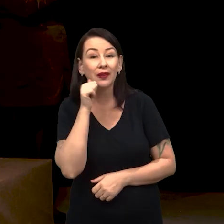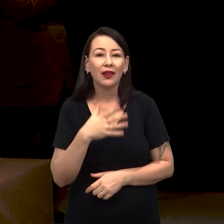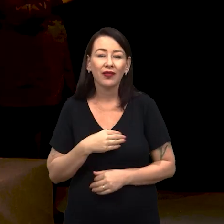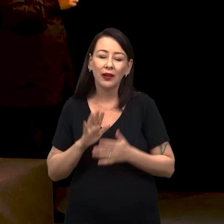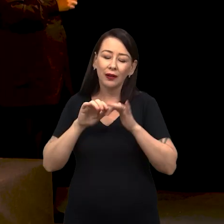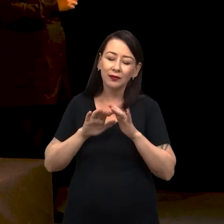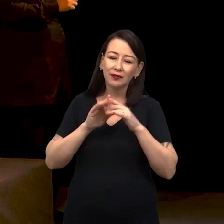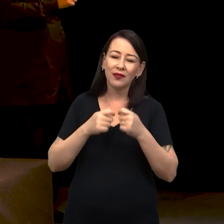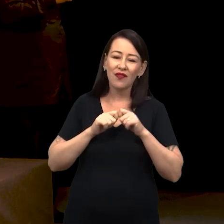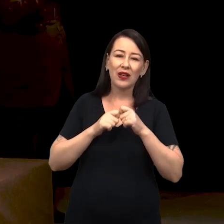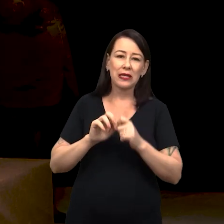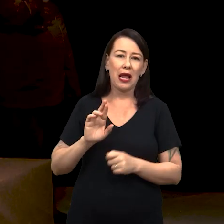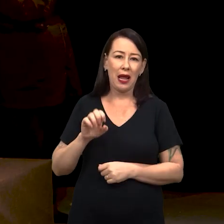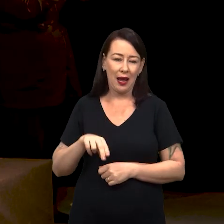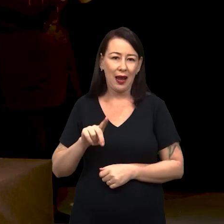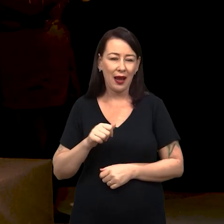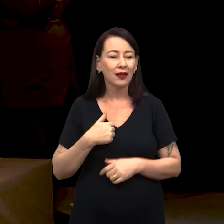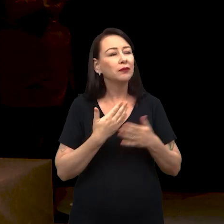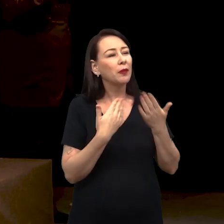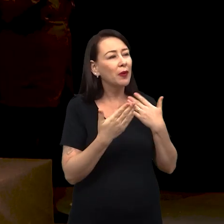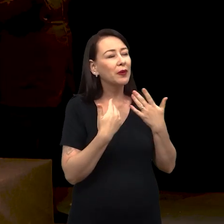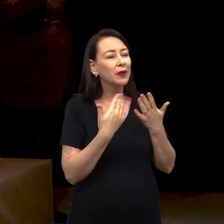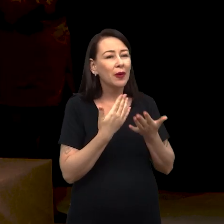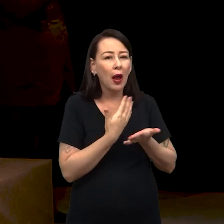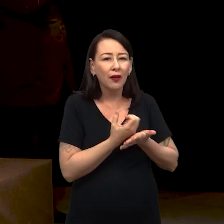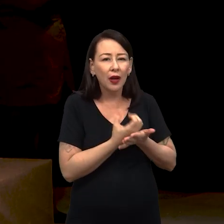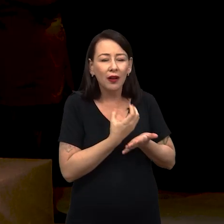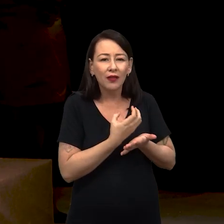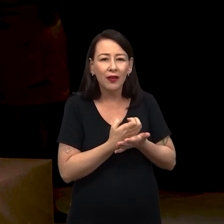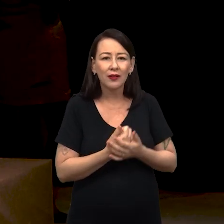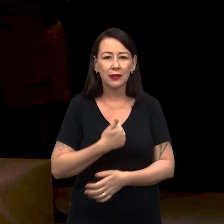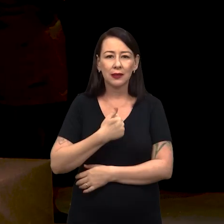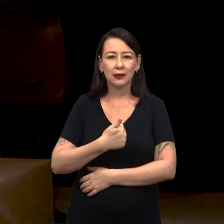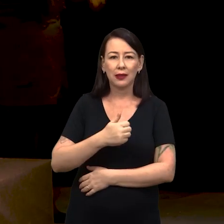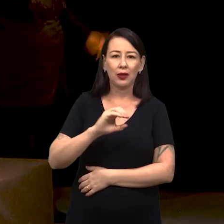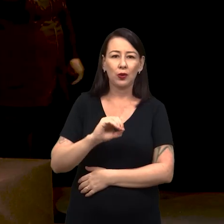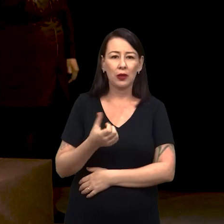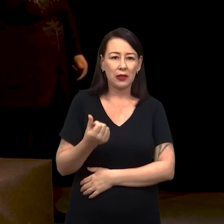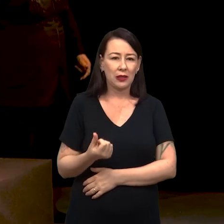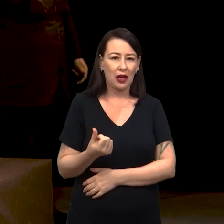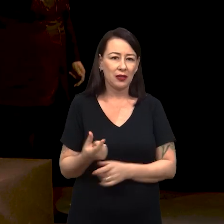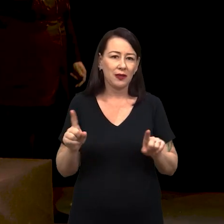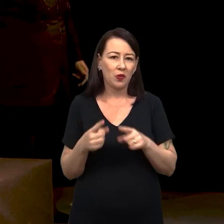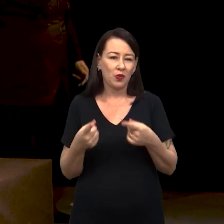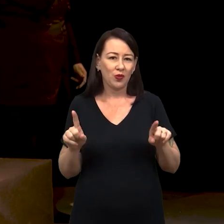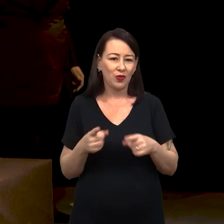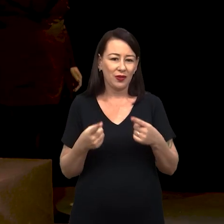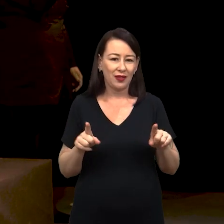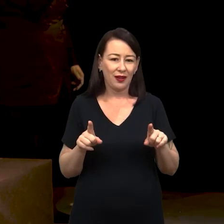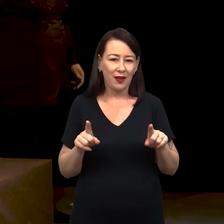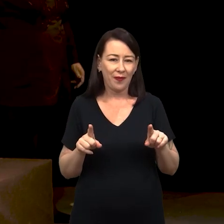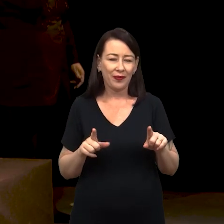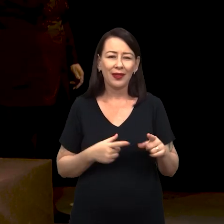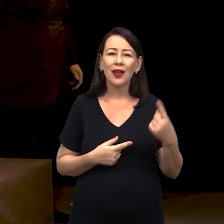filha fazia renda. Eu gravei 106 cantigas da Dona Madalena, do